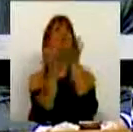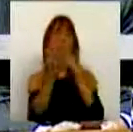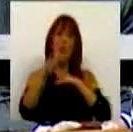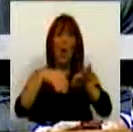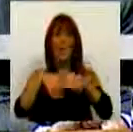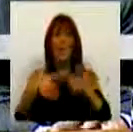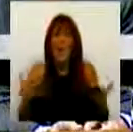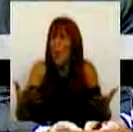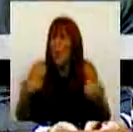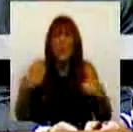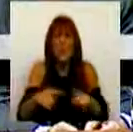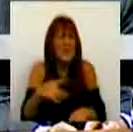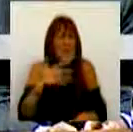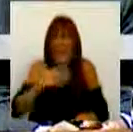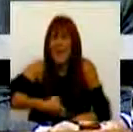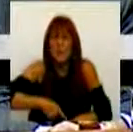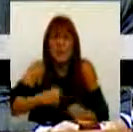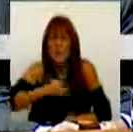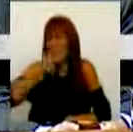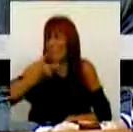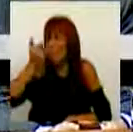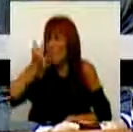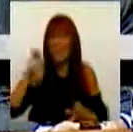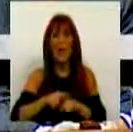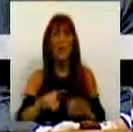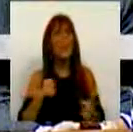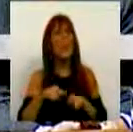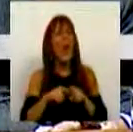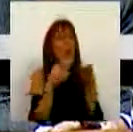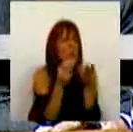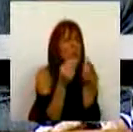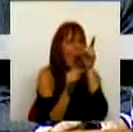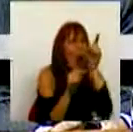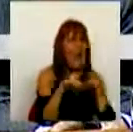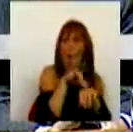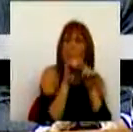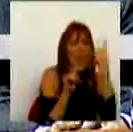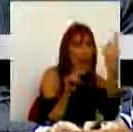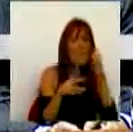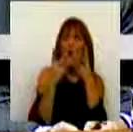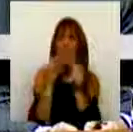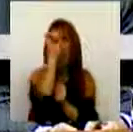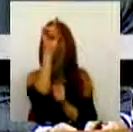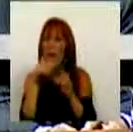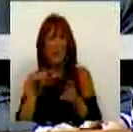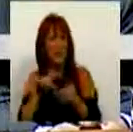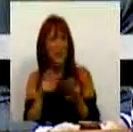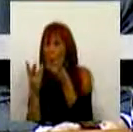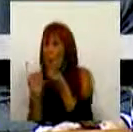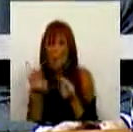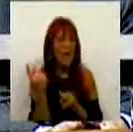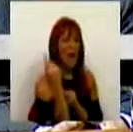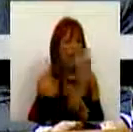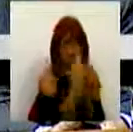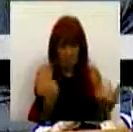fazer. Agora, será absolutamente demagógico podermos andar a contabilizar hospital a hospital, centro a centro, aquilo que falta, porque